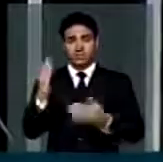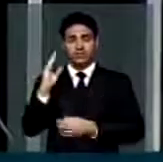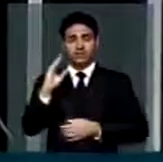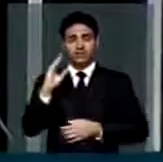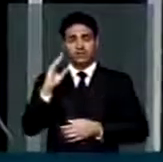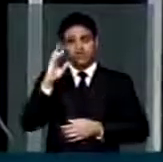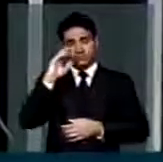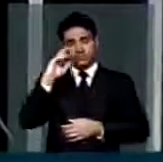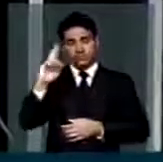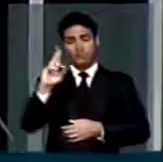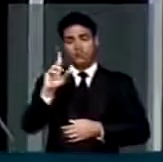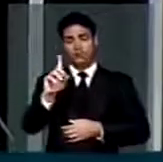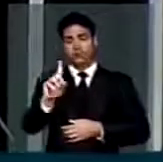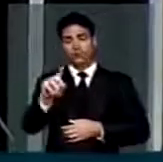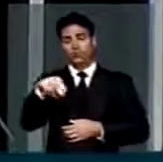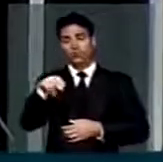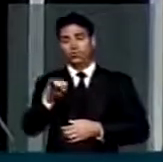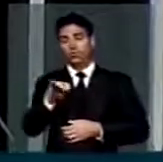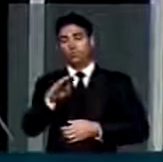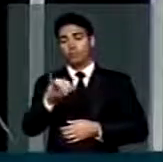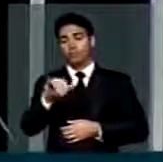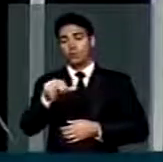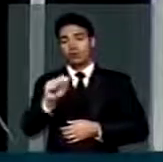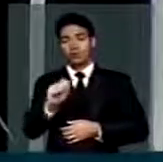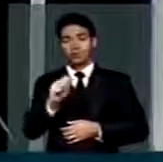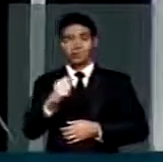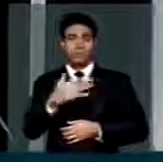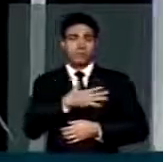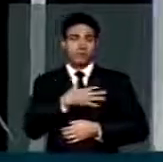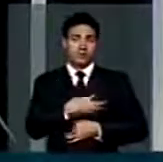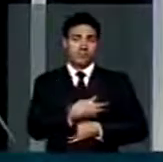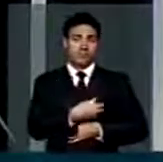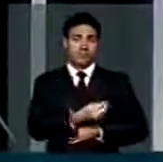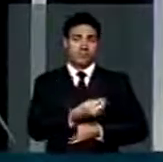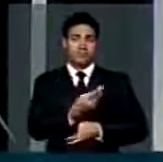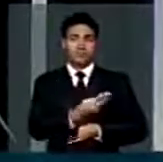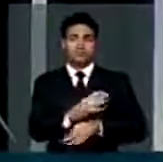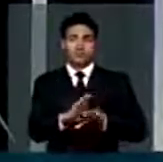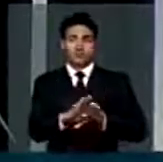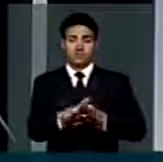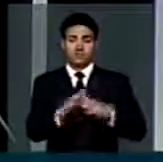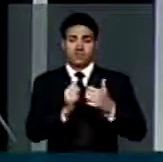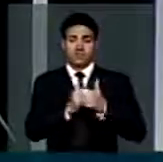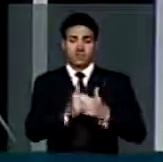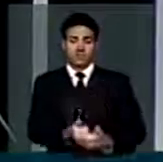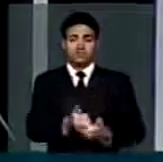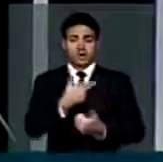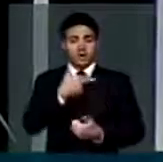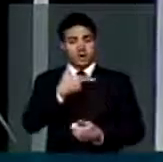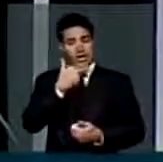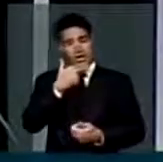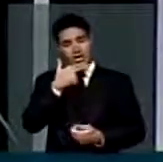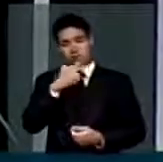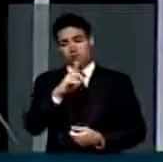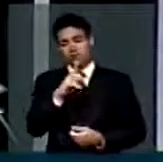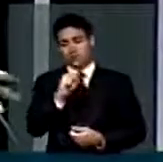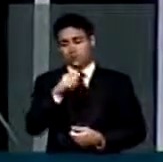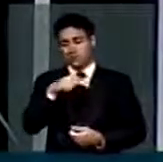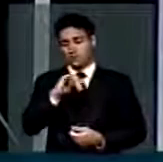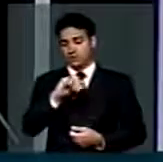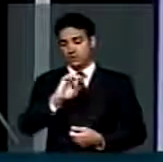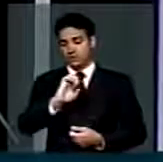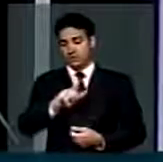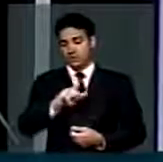Núbia Dutra, minha esposa, os meus filhos que também acompanham, o neto Daniel Cunta,